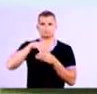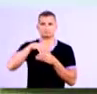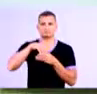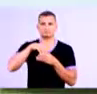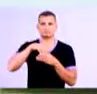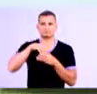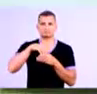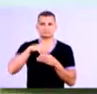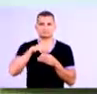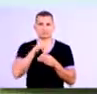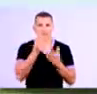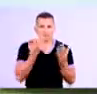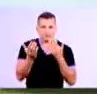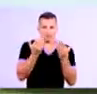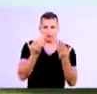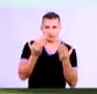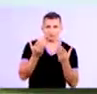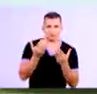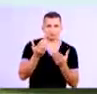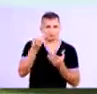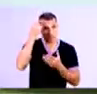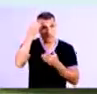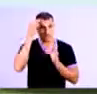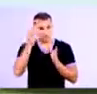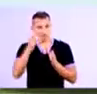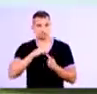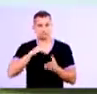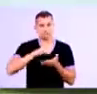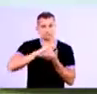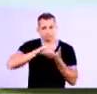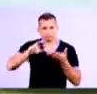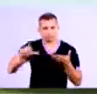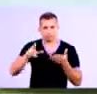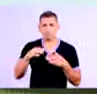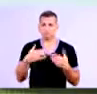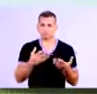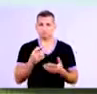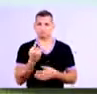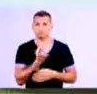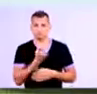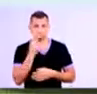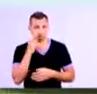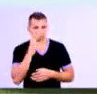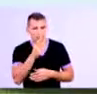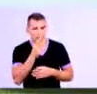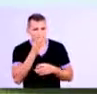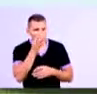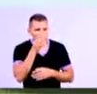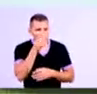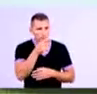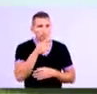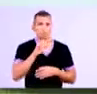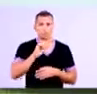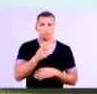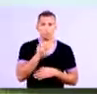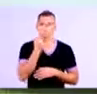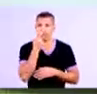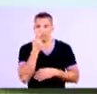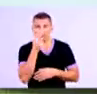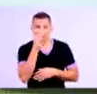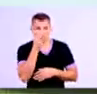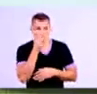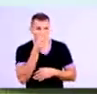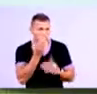com uma série de outros elementos que já existem lá. Então, se a gente vê uma flor ou alguma coisa que se pareça com uma flor, a gente vai